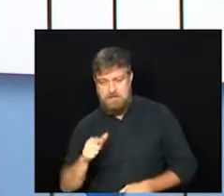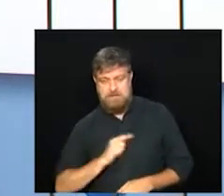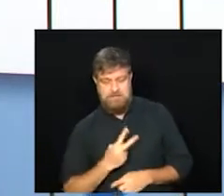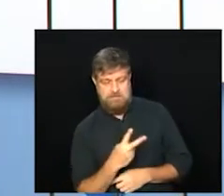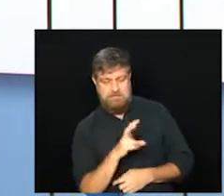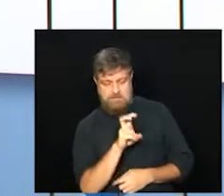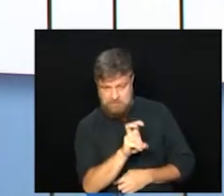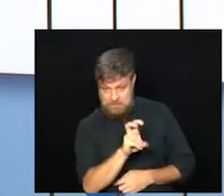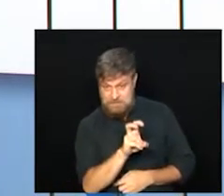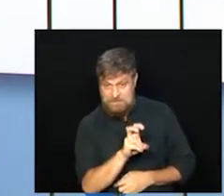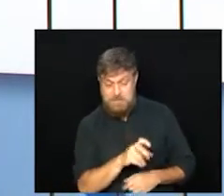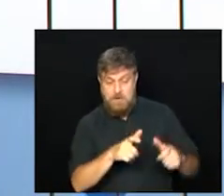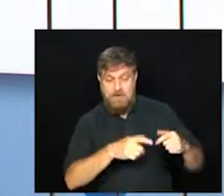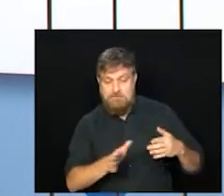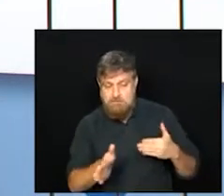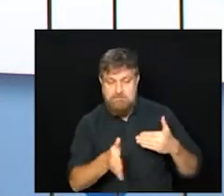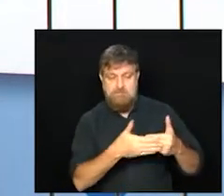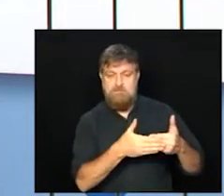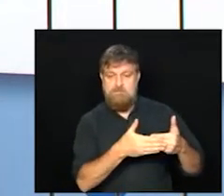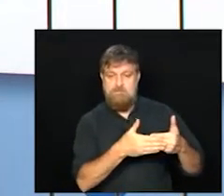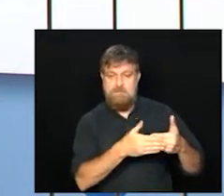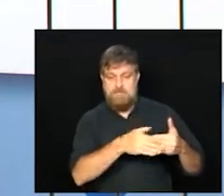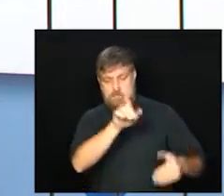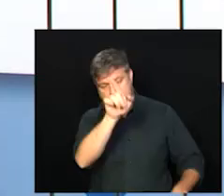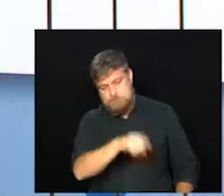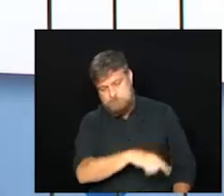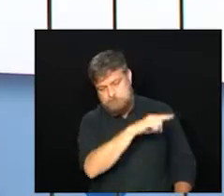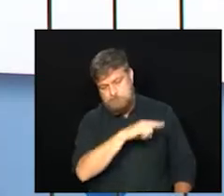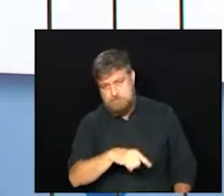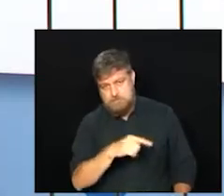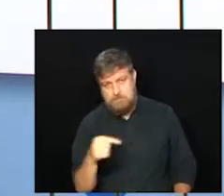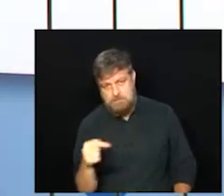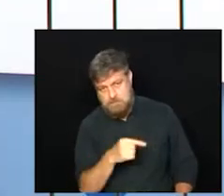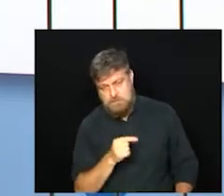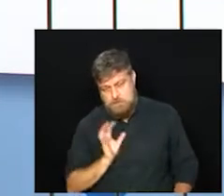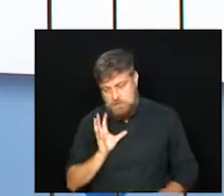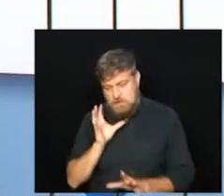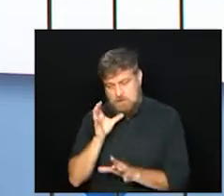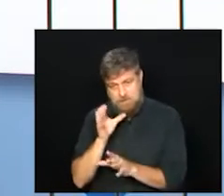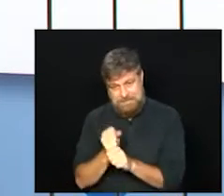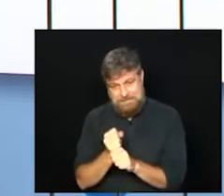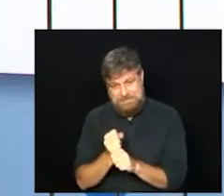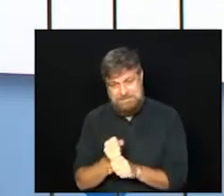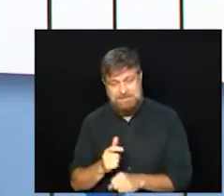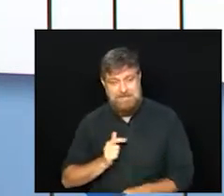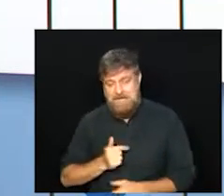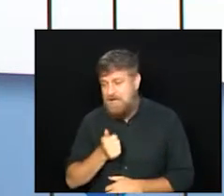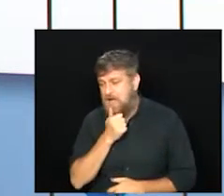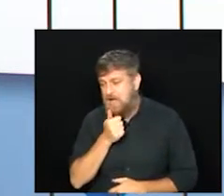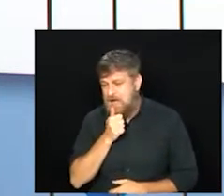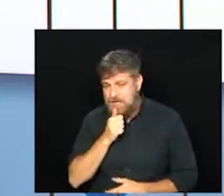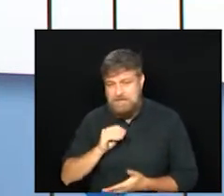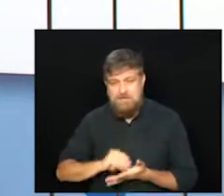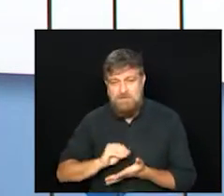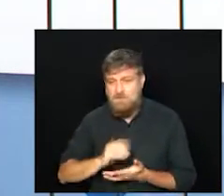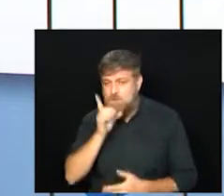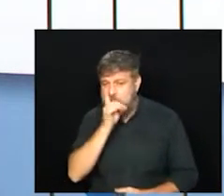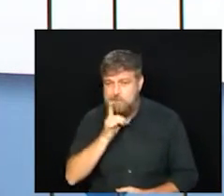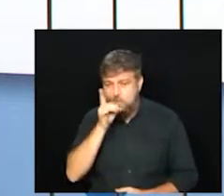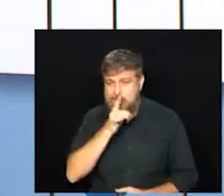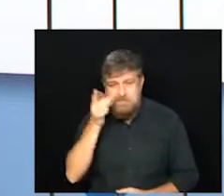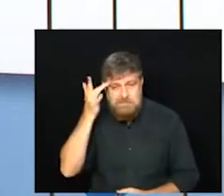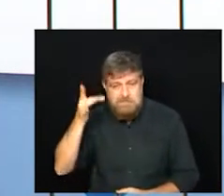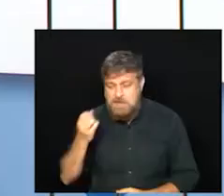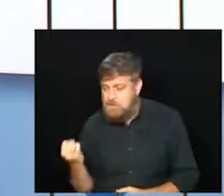25 foram lacrados ou fechados. Esse ainda é um balanço parcial, porque a gente não tem do final de domingo